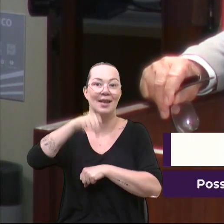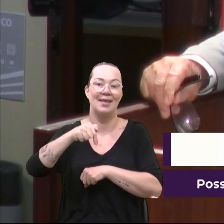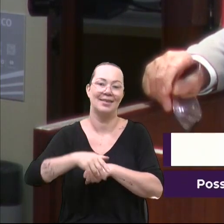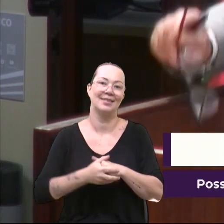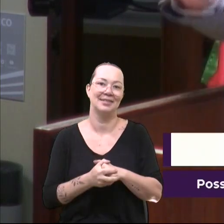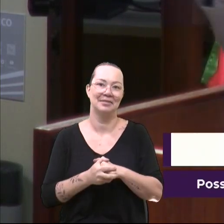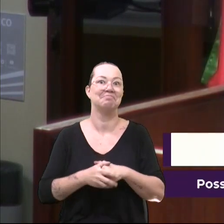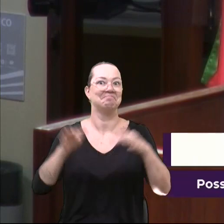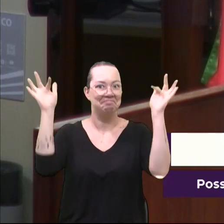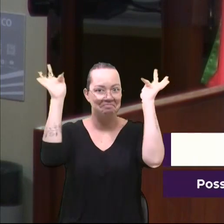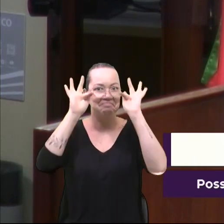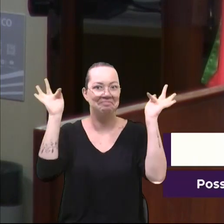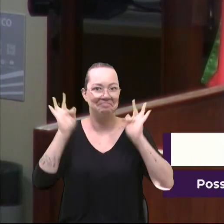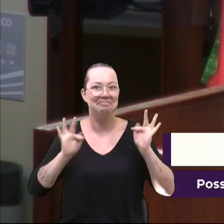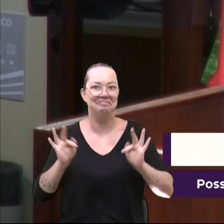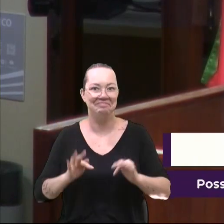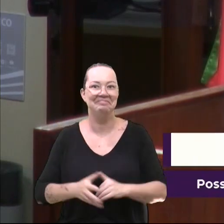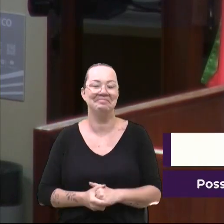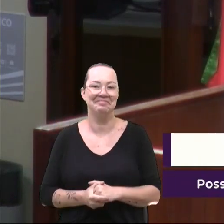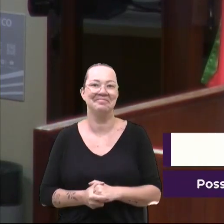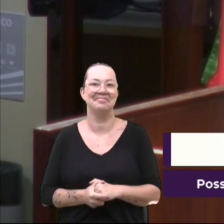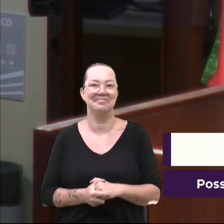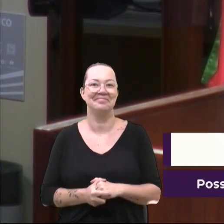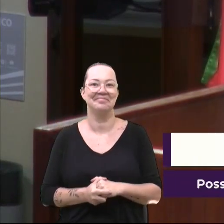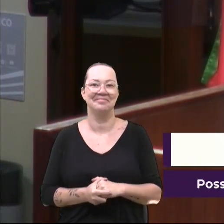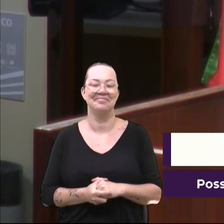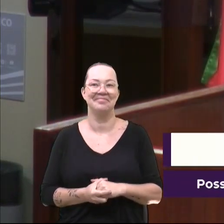Que alegria!